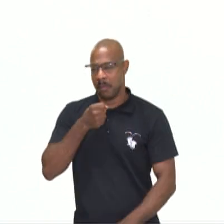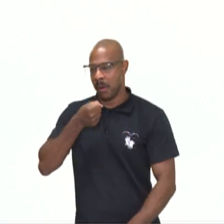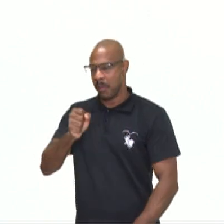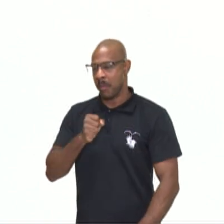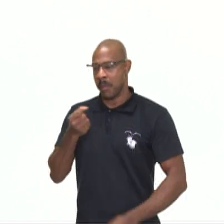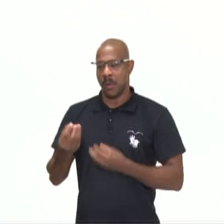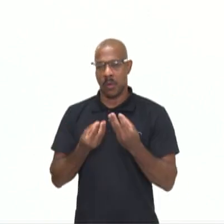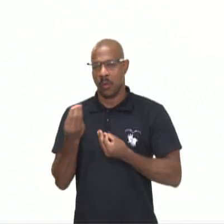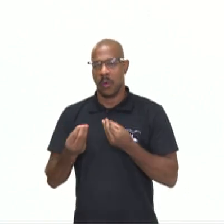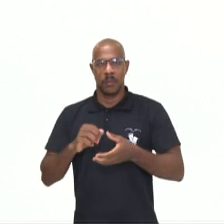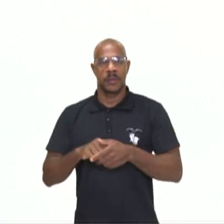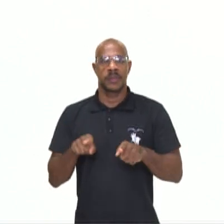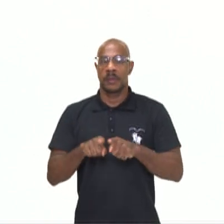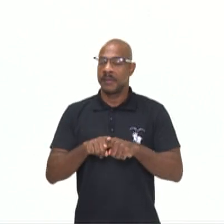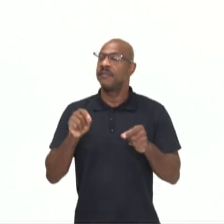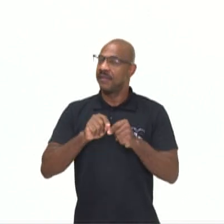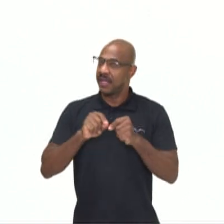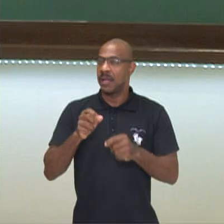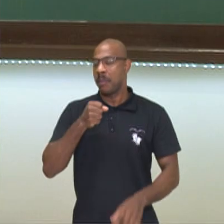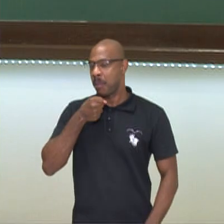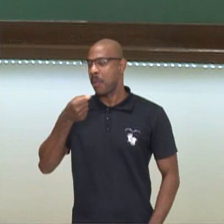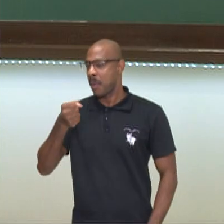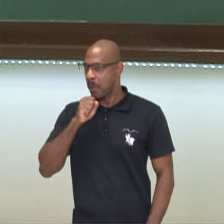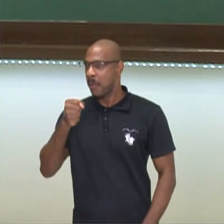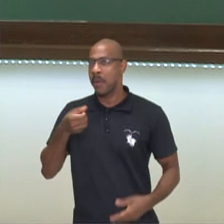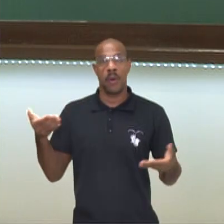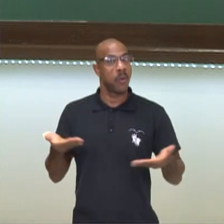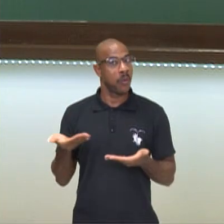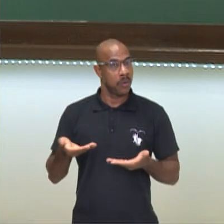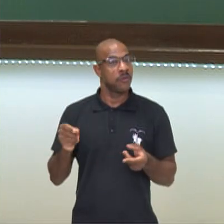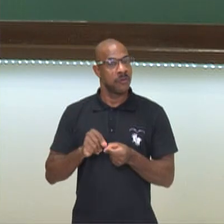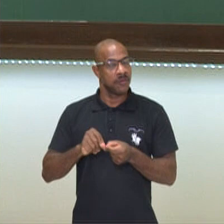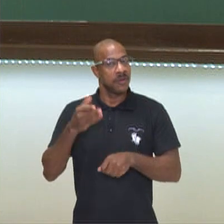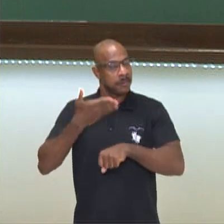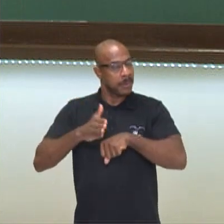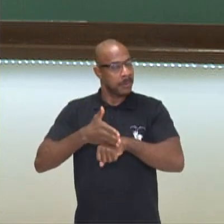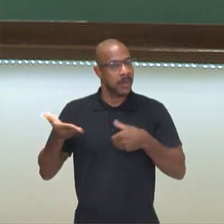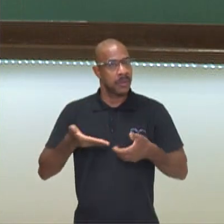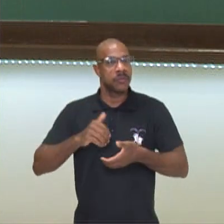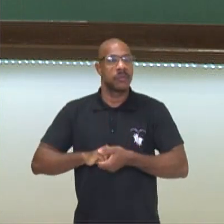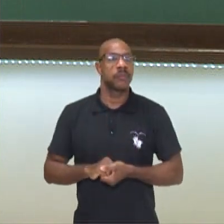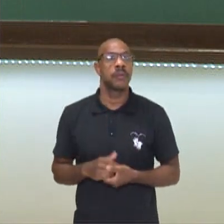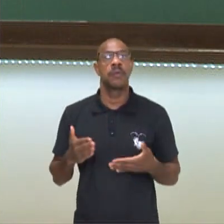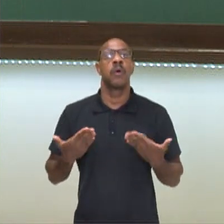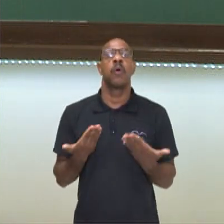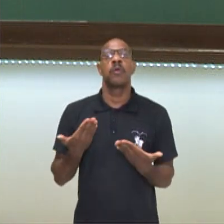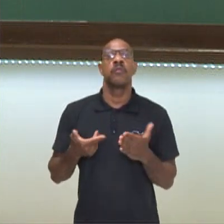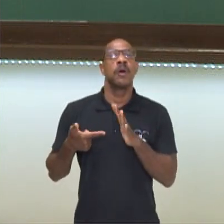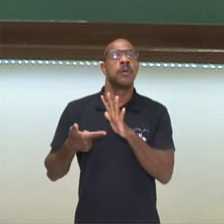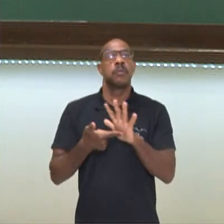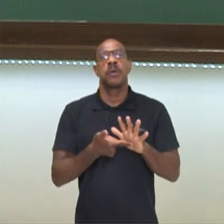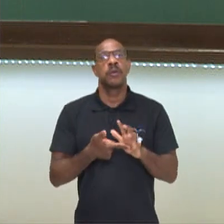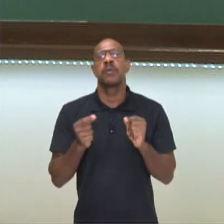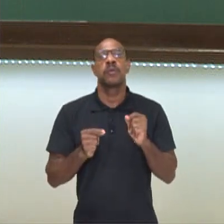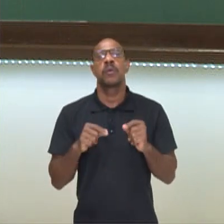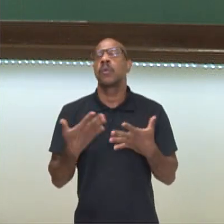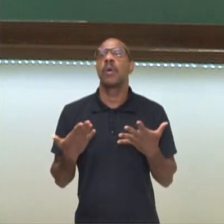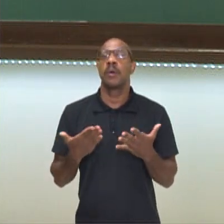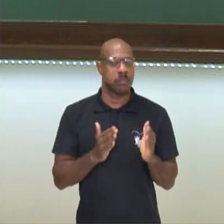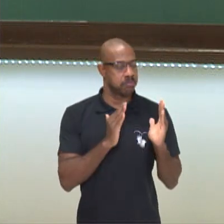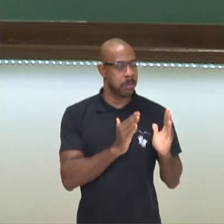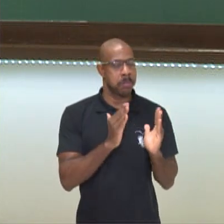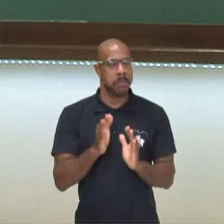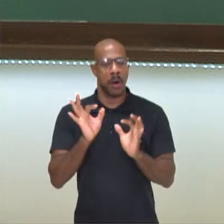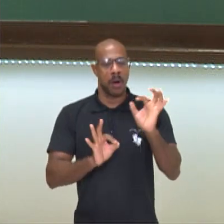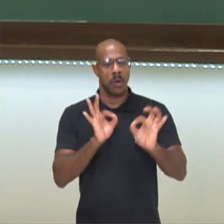entrevista e produzir uma entrevista oral hoje nós vamos verificar qual é a Quais são as